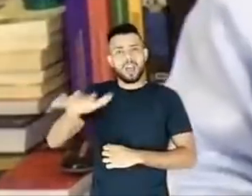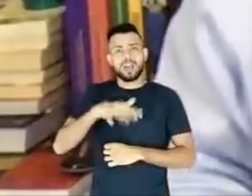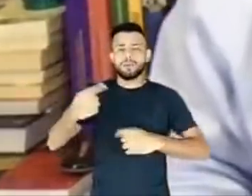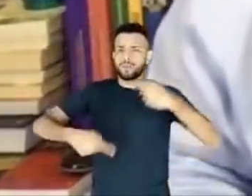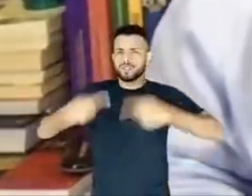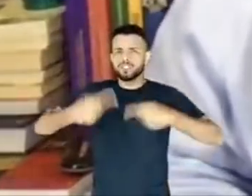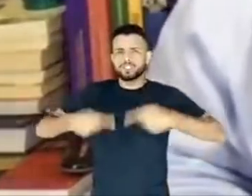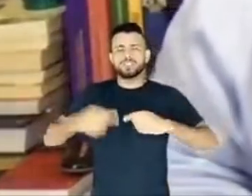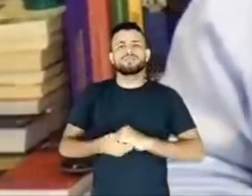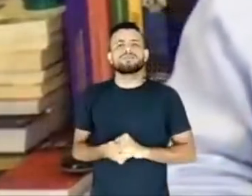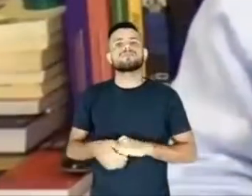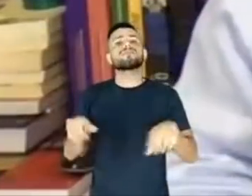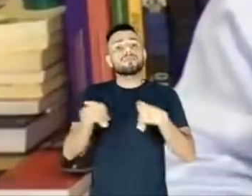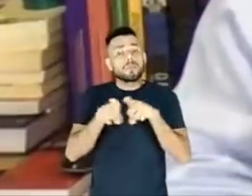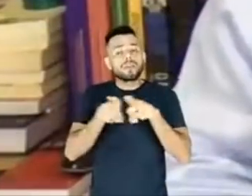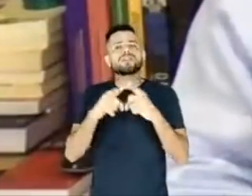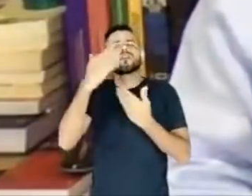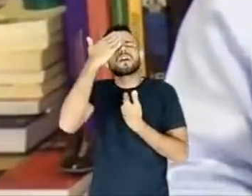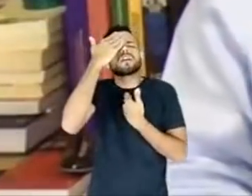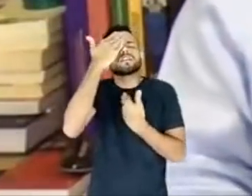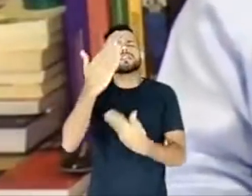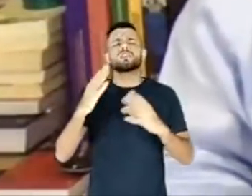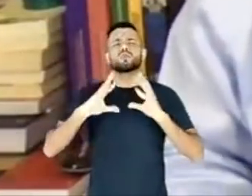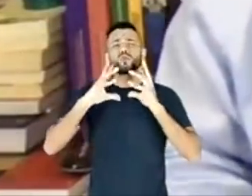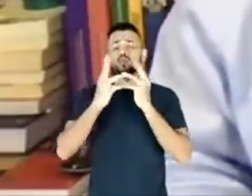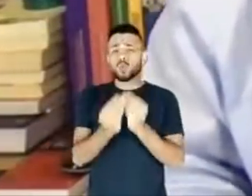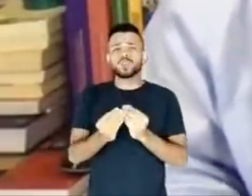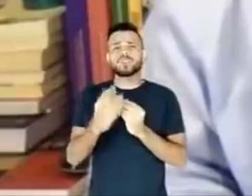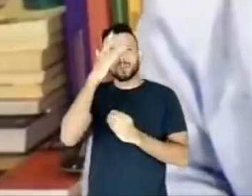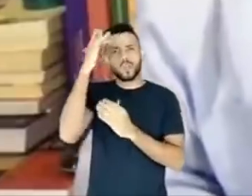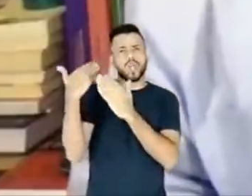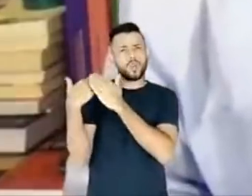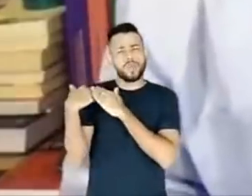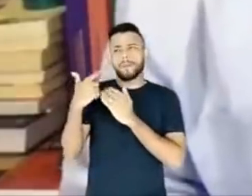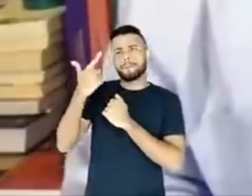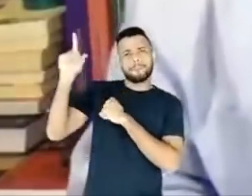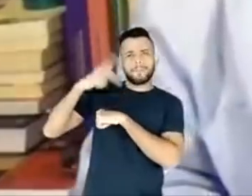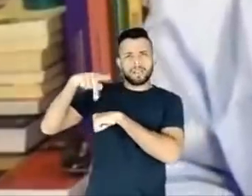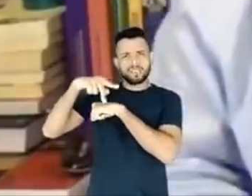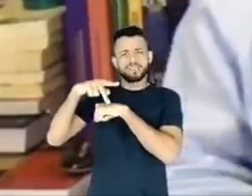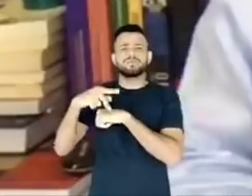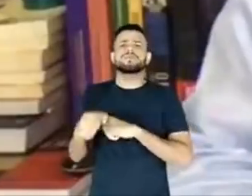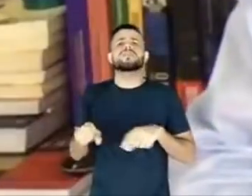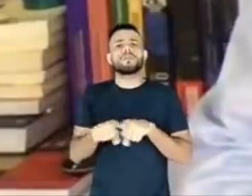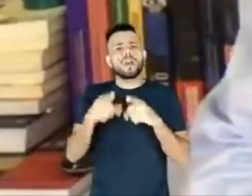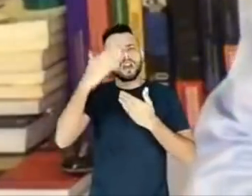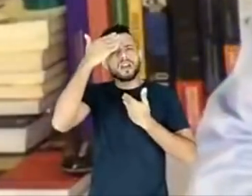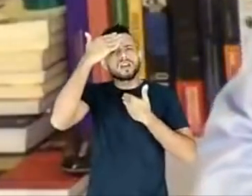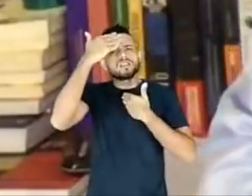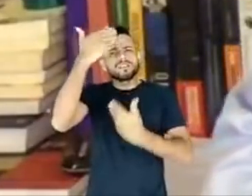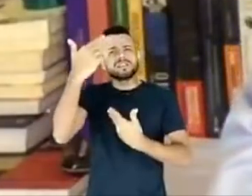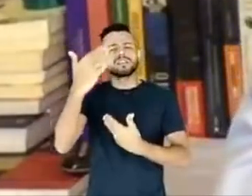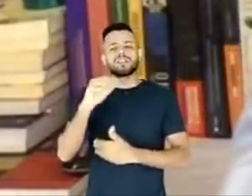quero agradecer todas as autoridades internacionais que falaram. E quero agradecer, sobretudo, bem-vindo, Siqueira, pelo